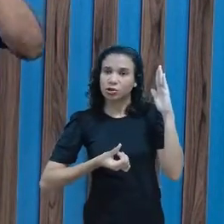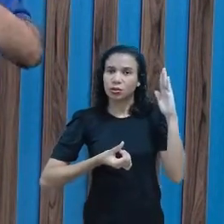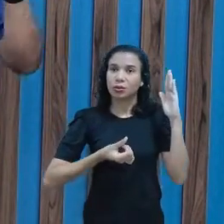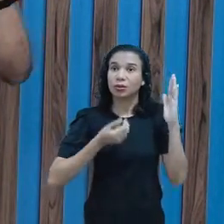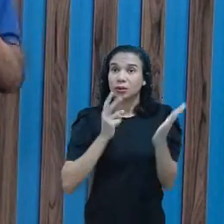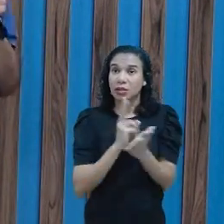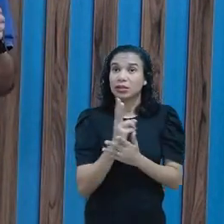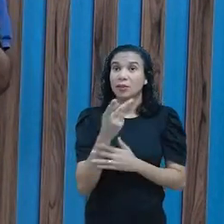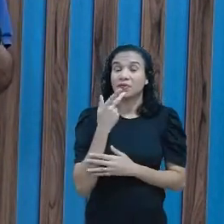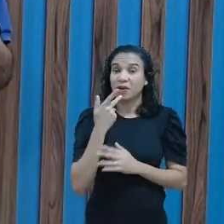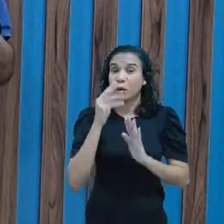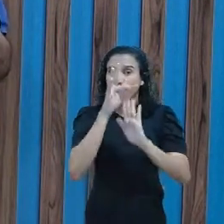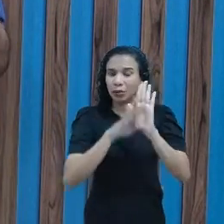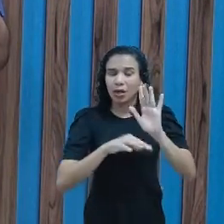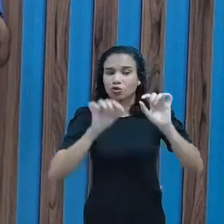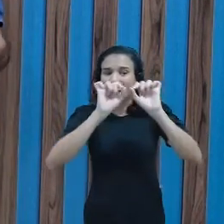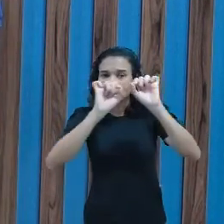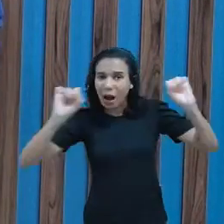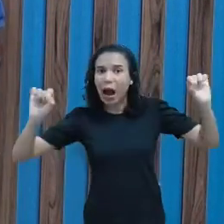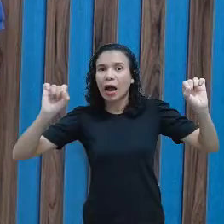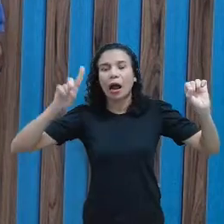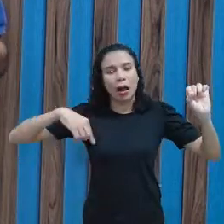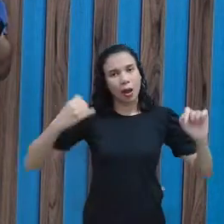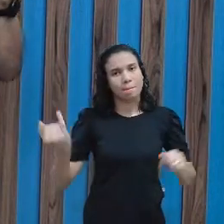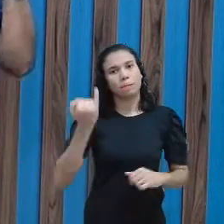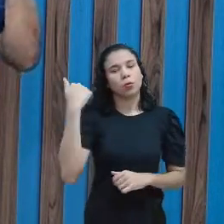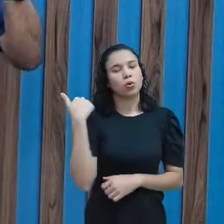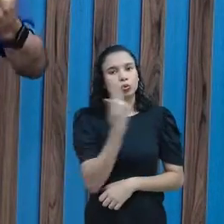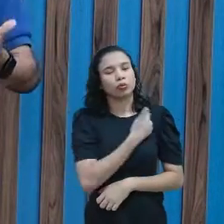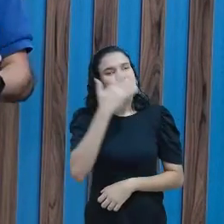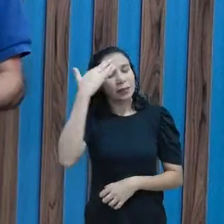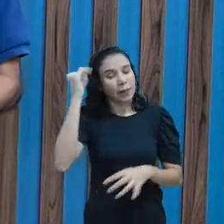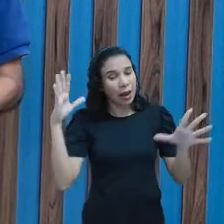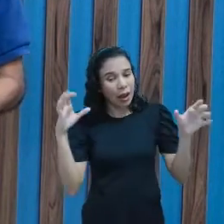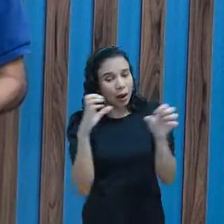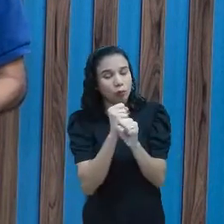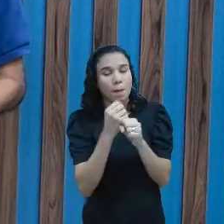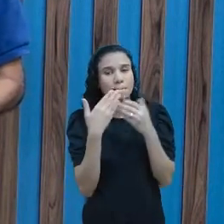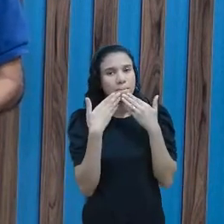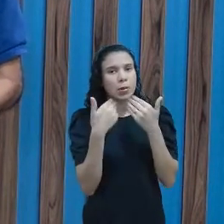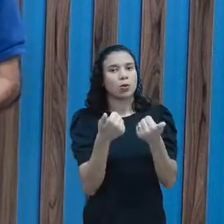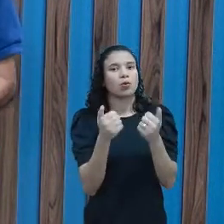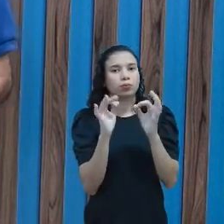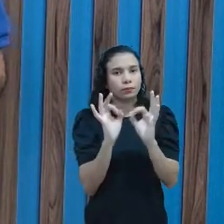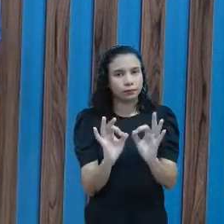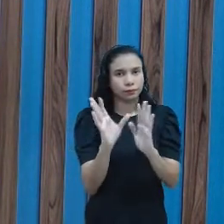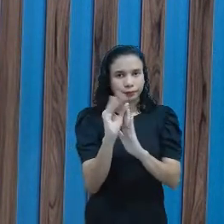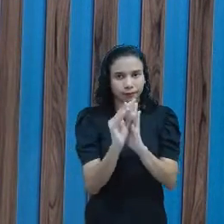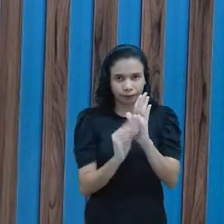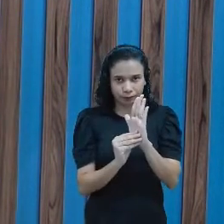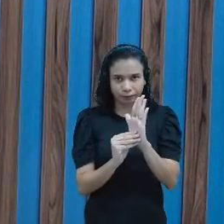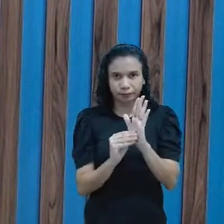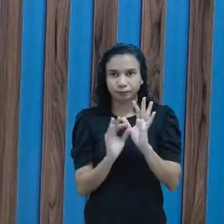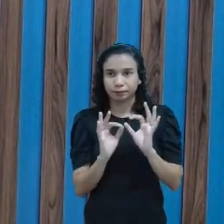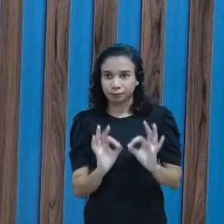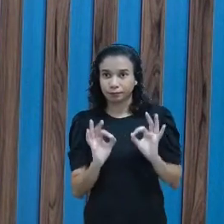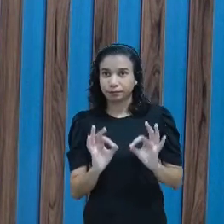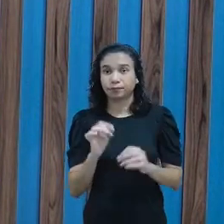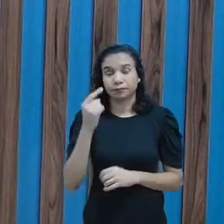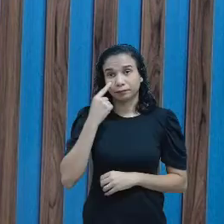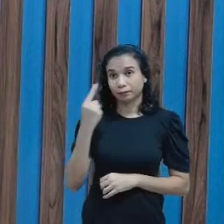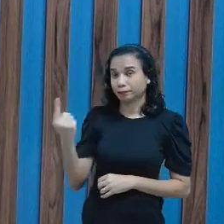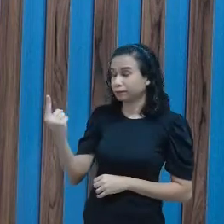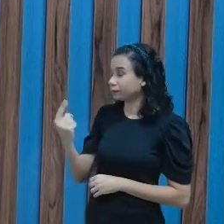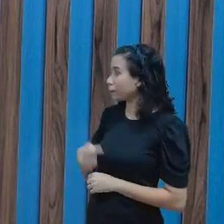puder destacar no seu texto, isso é importante para na hora de você saber abordar direitinho aí o conteúdo, tá bom? São os